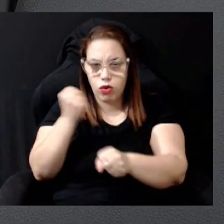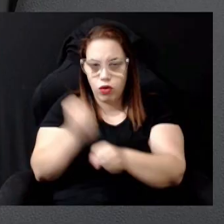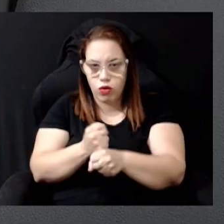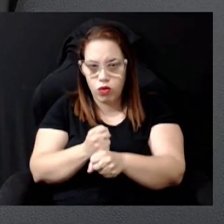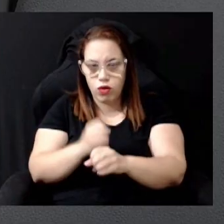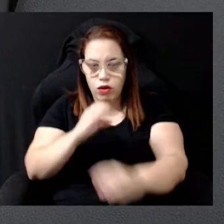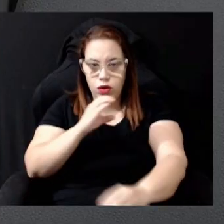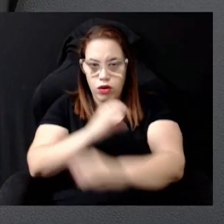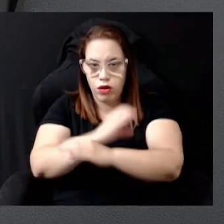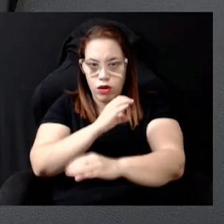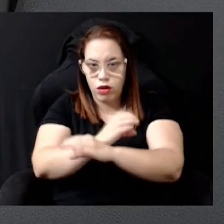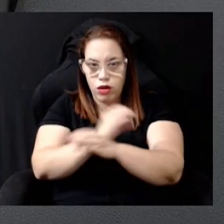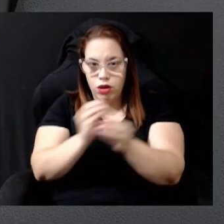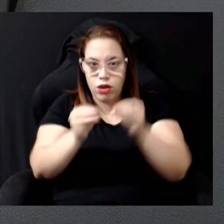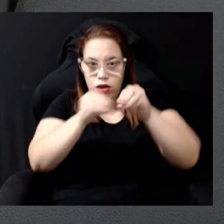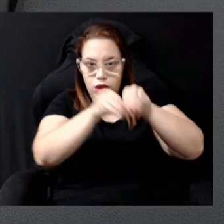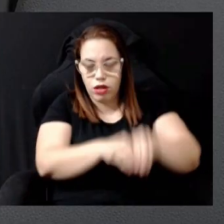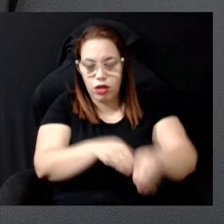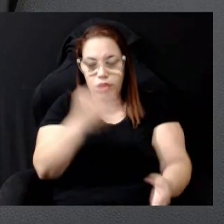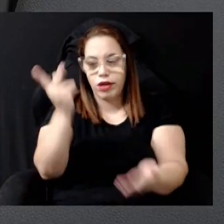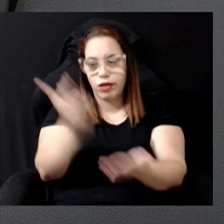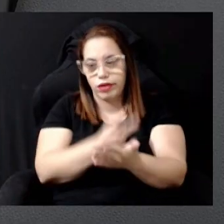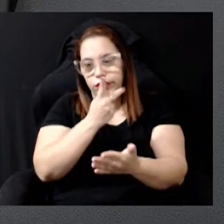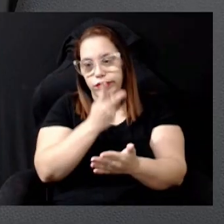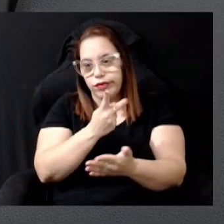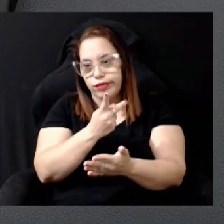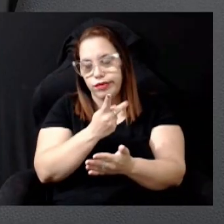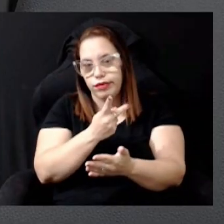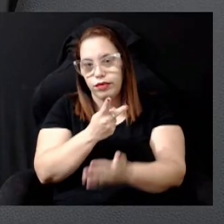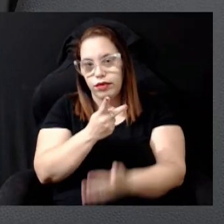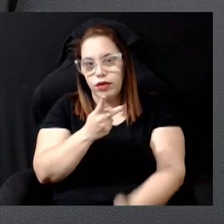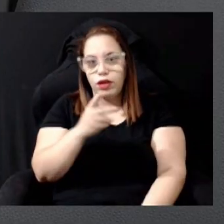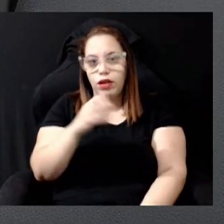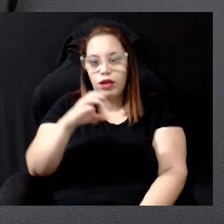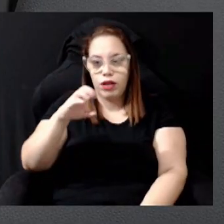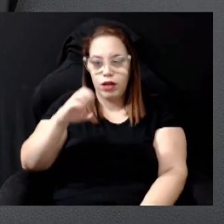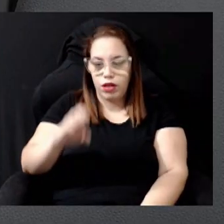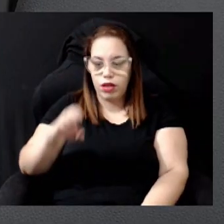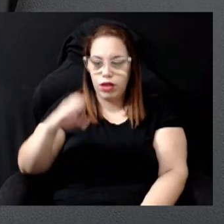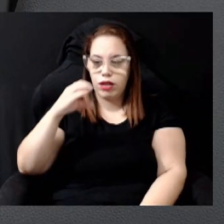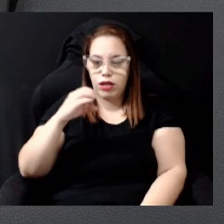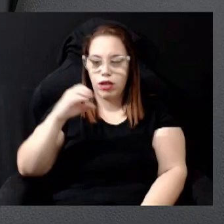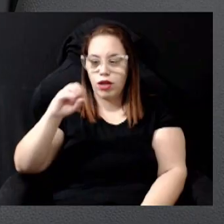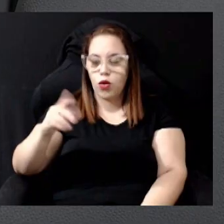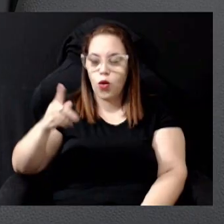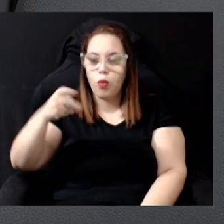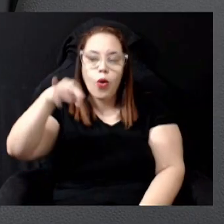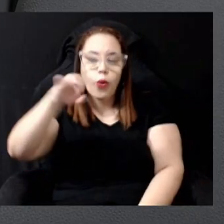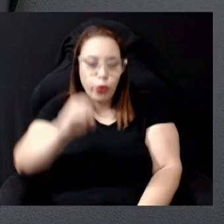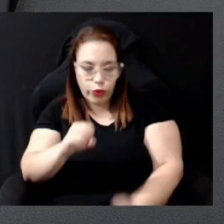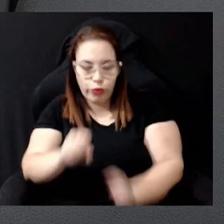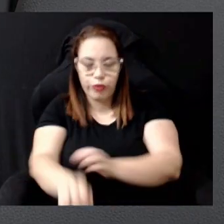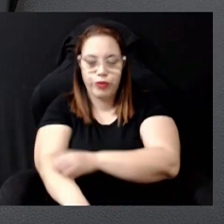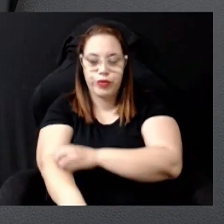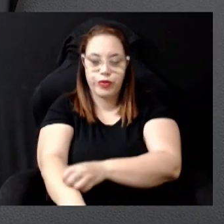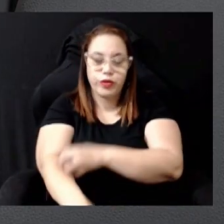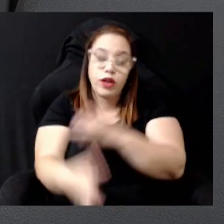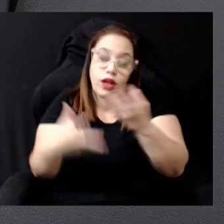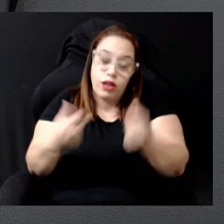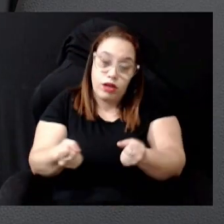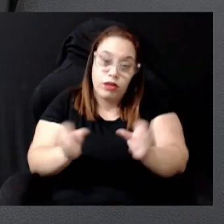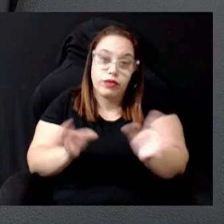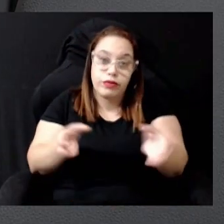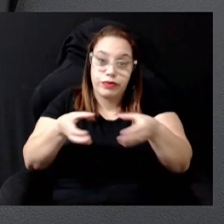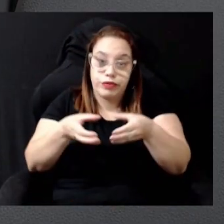forma incorreta, aquela região vai contar então com esse ecoponto para poder receber esses materiais. Então, a comunidade vai ter um